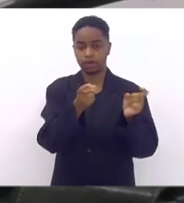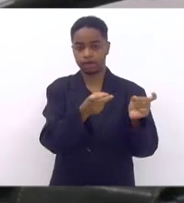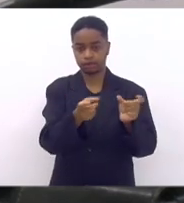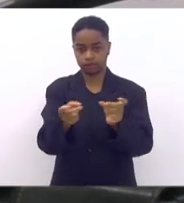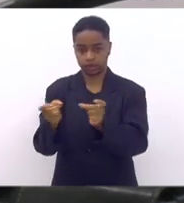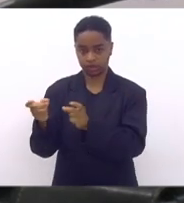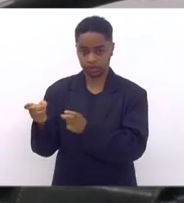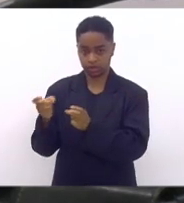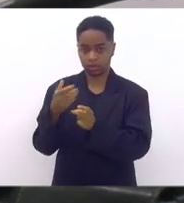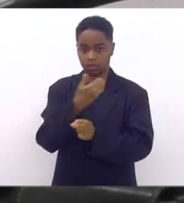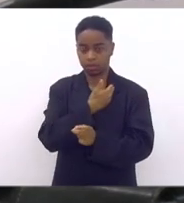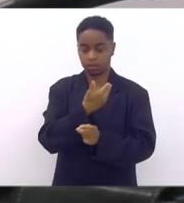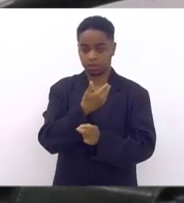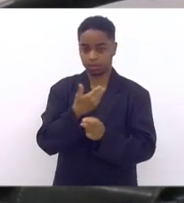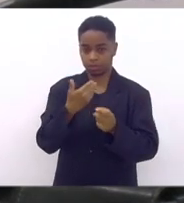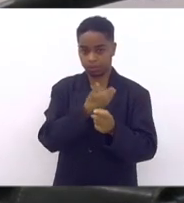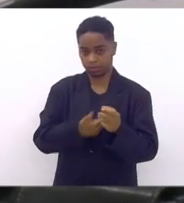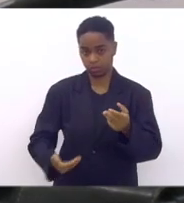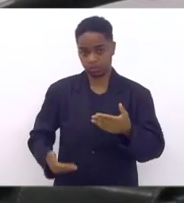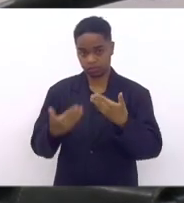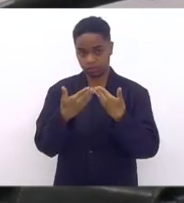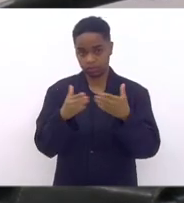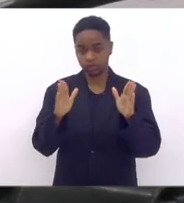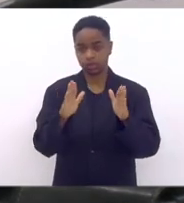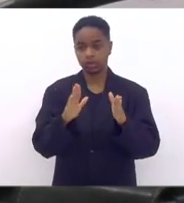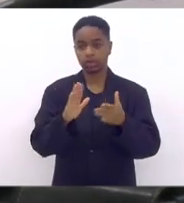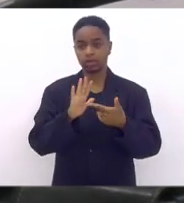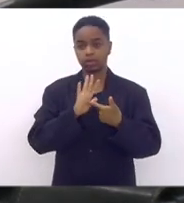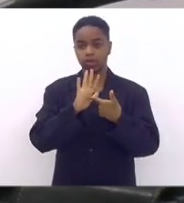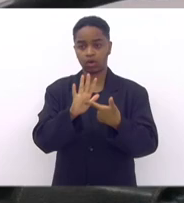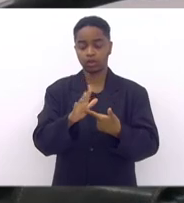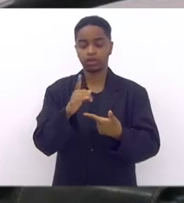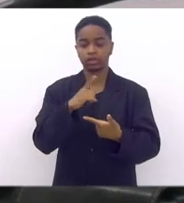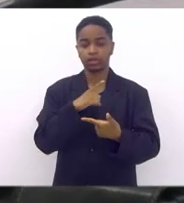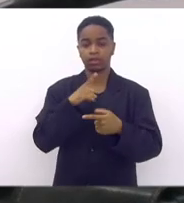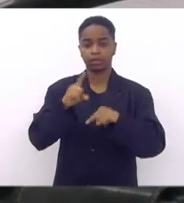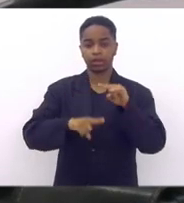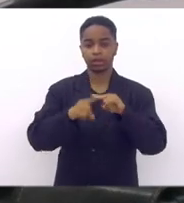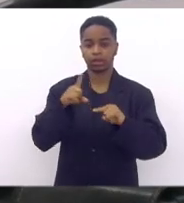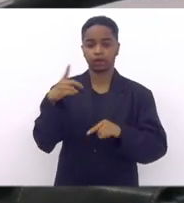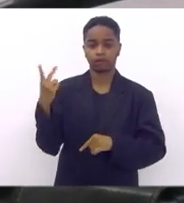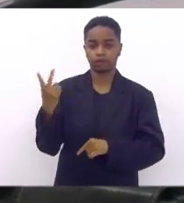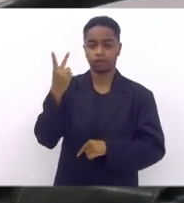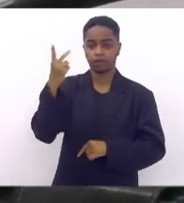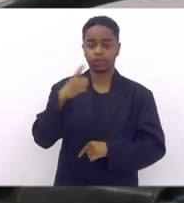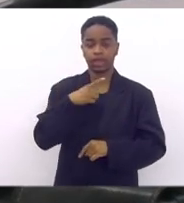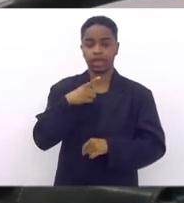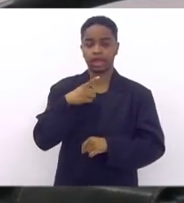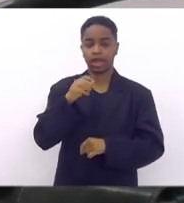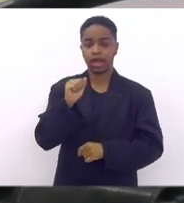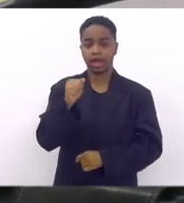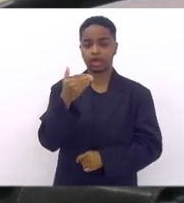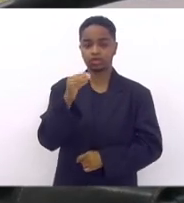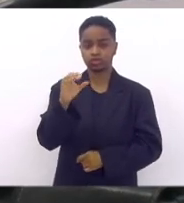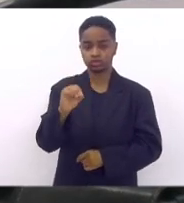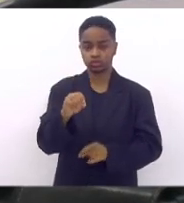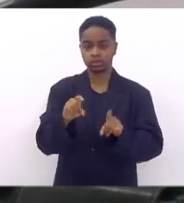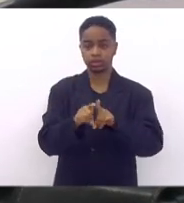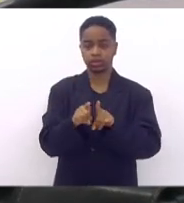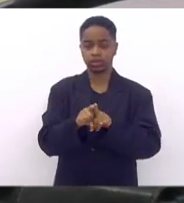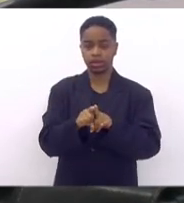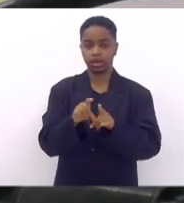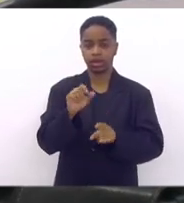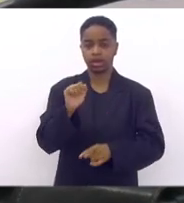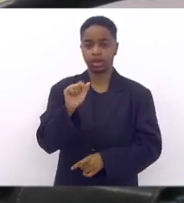que retirou do canal são Loreno embarcações que tinh os materiais mais valorizados contendo aço e alumínio também peguei essas